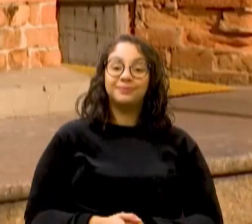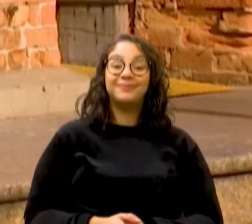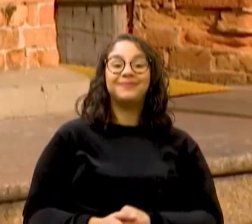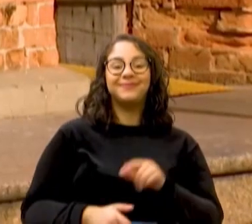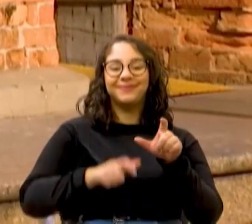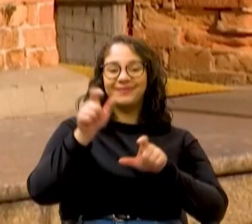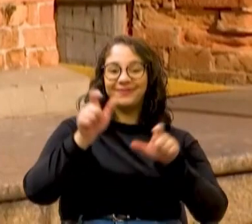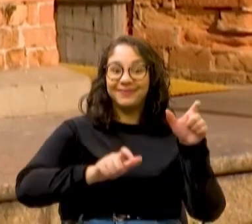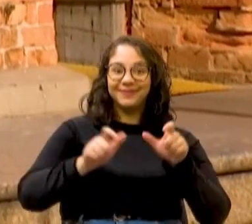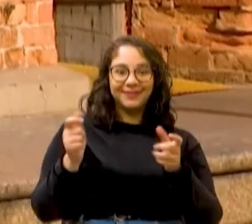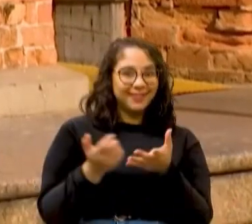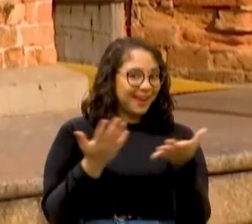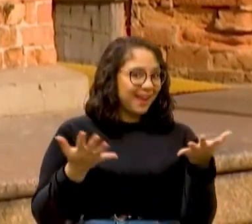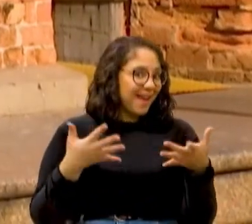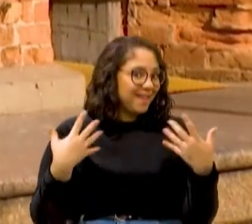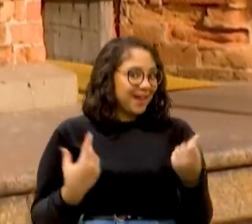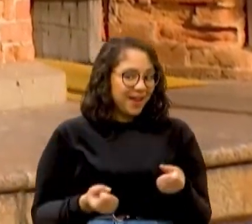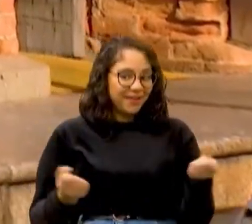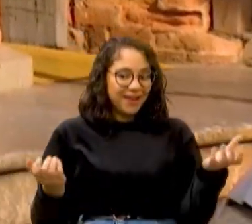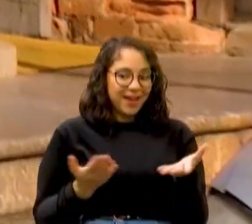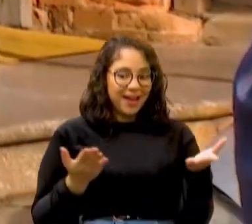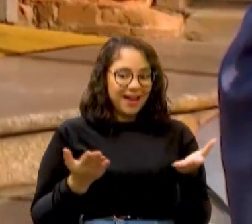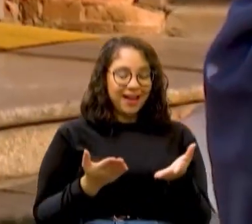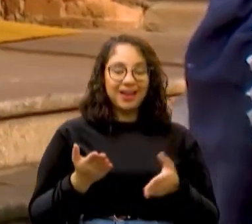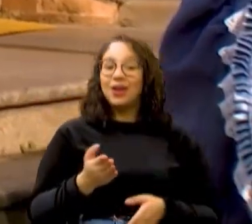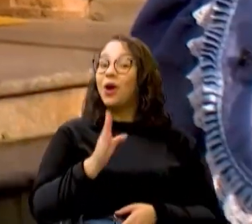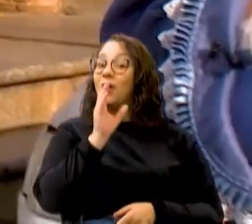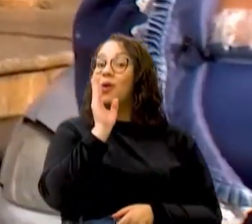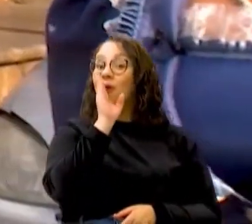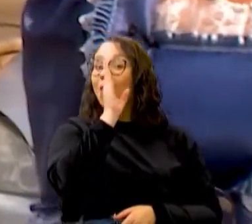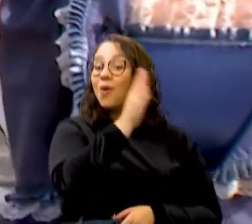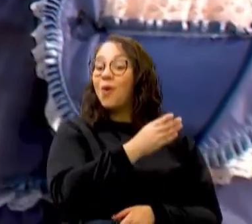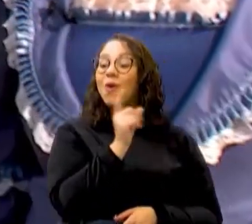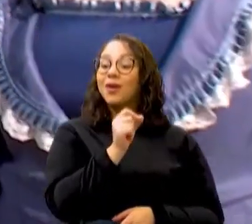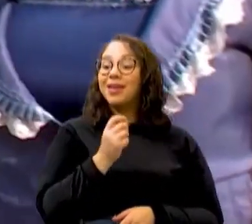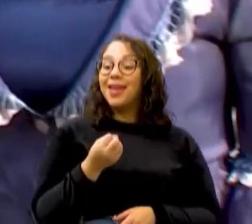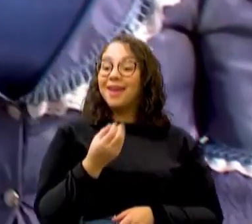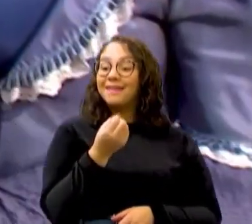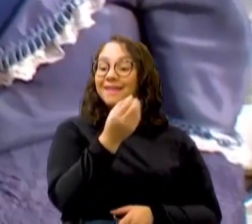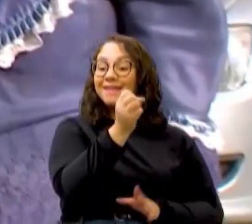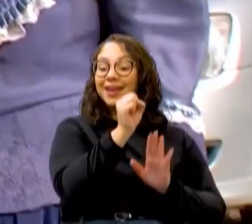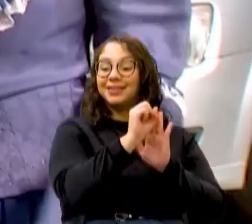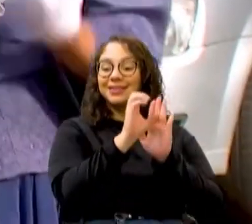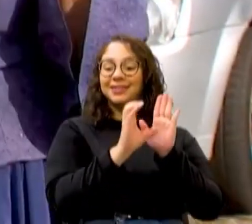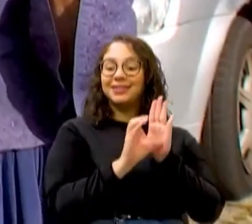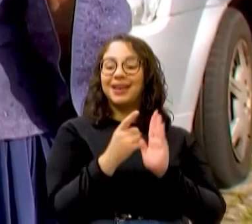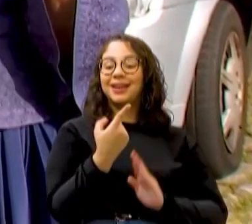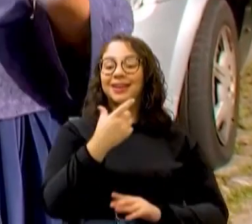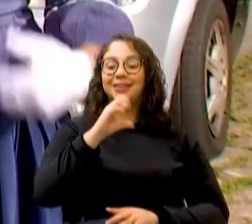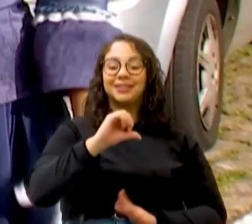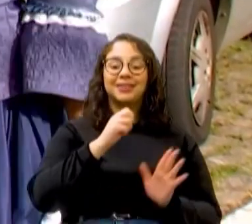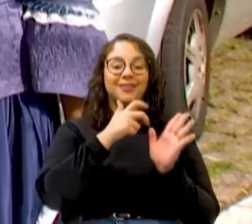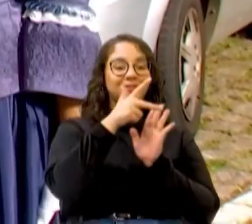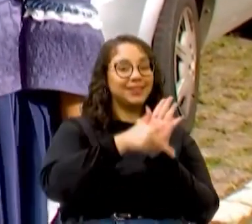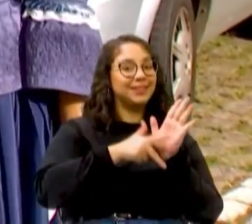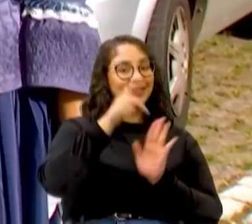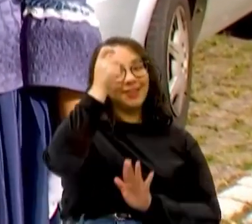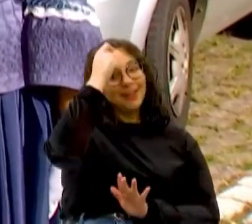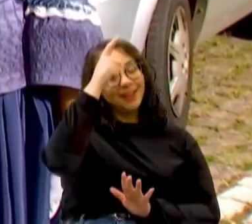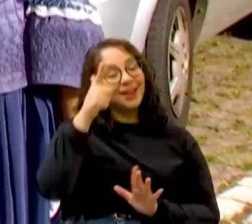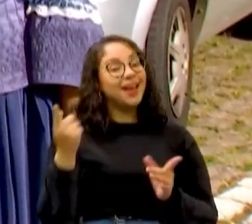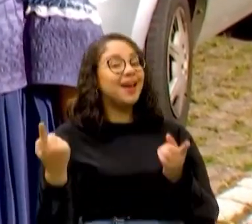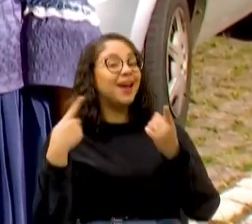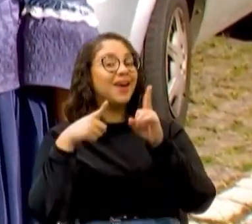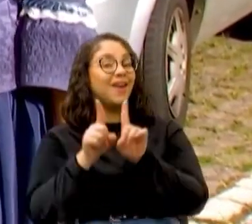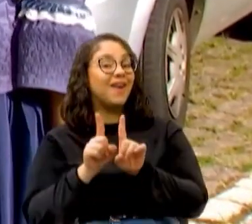senhoras e senhores apertem os cintos a partir de agora uma viagem ao século 19 pela Estação Cultura